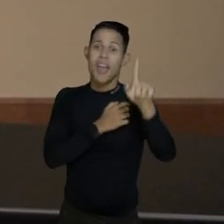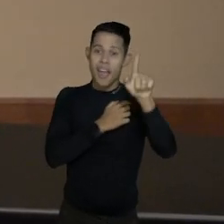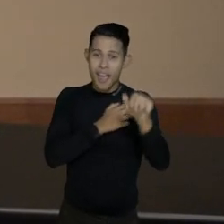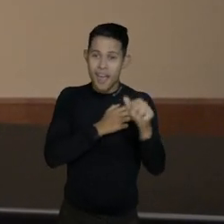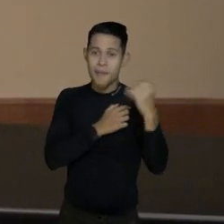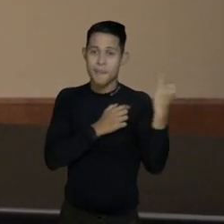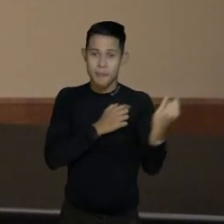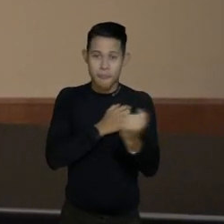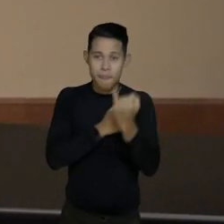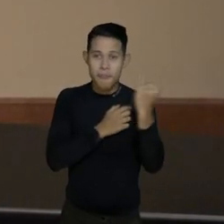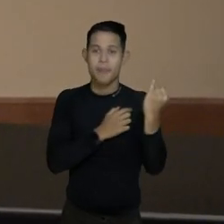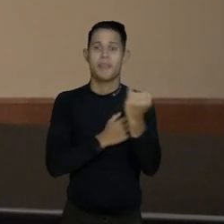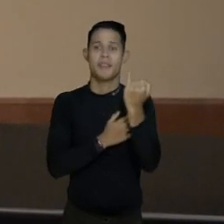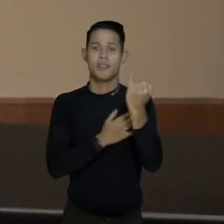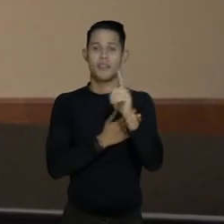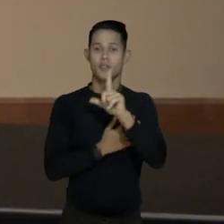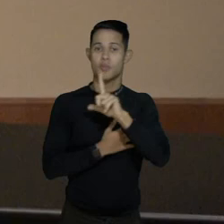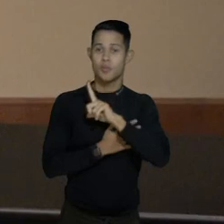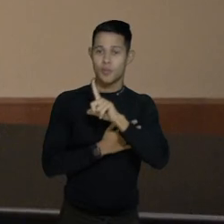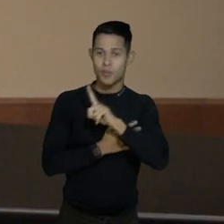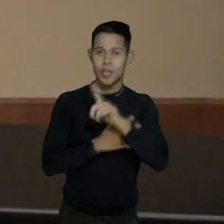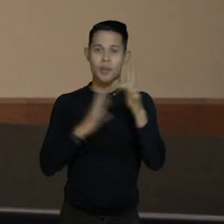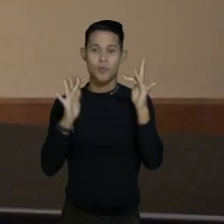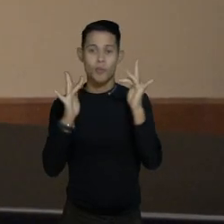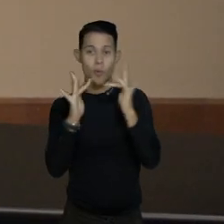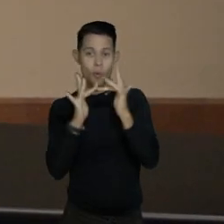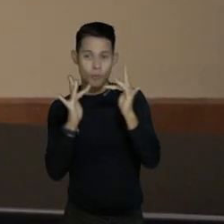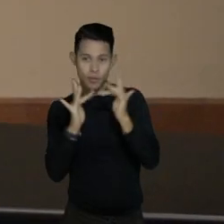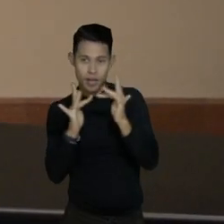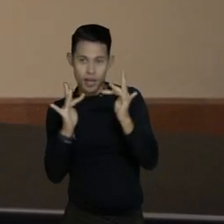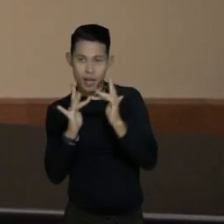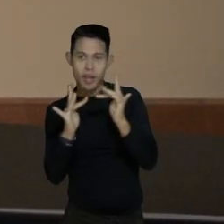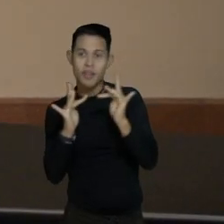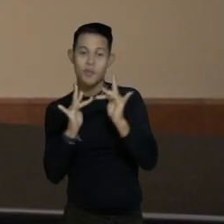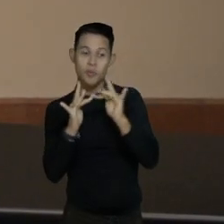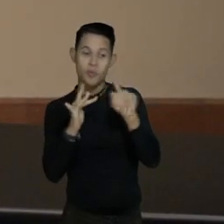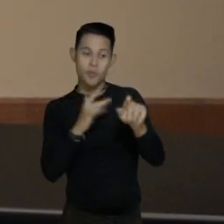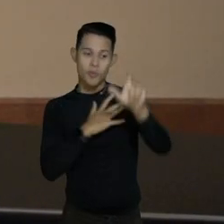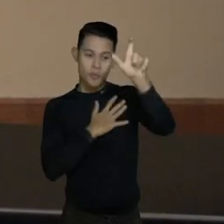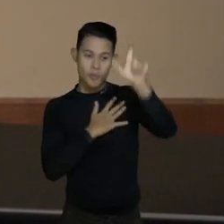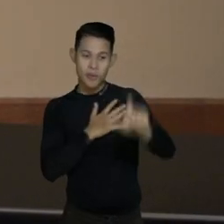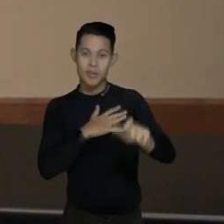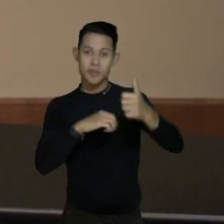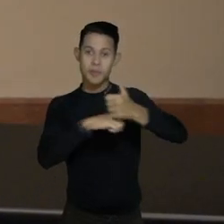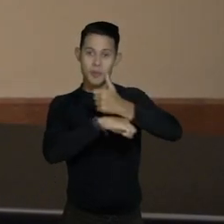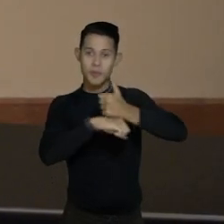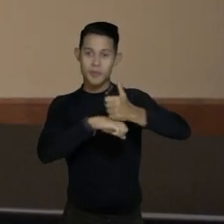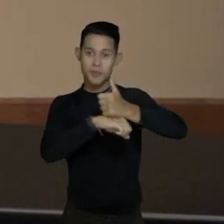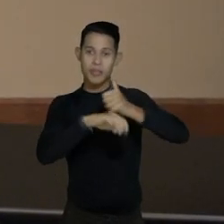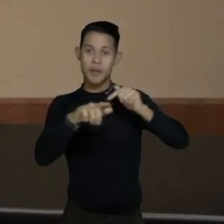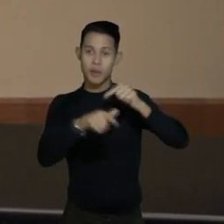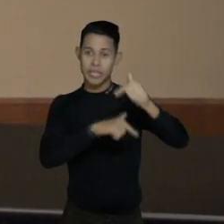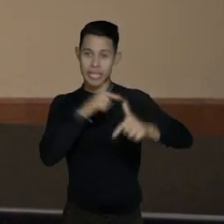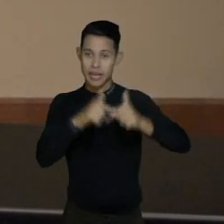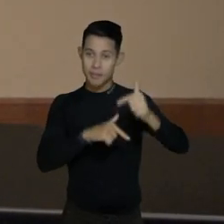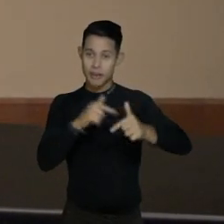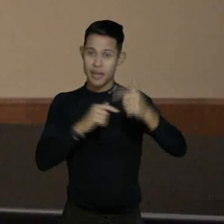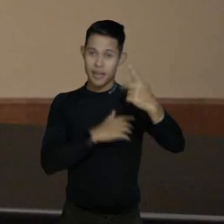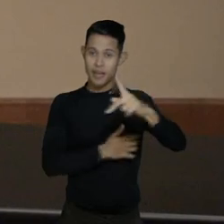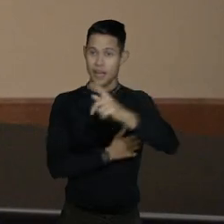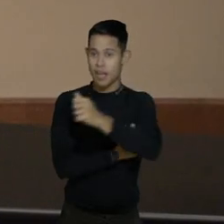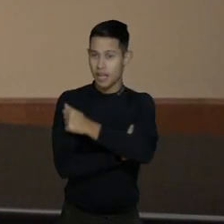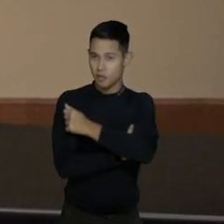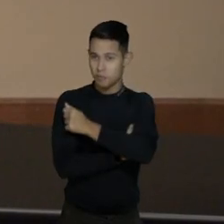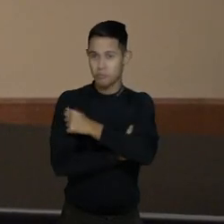vocês terem um contato com esse profissional às vezes que trabalha com o aluno de vocês com o